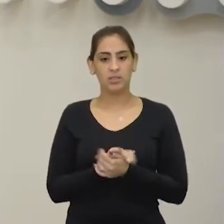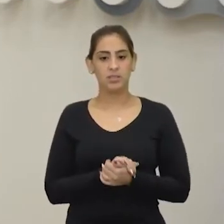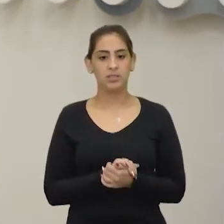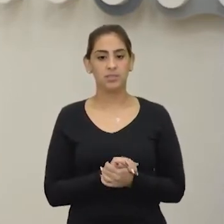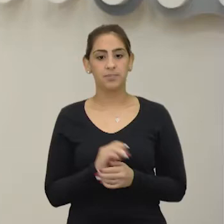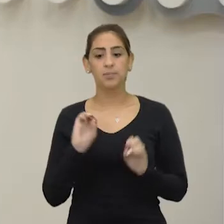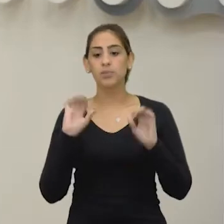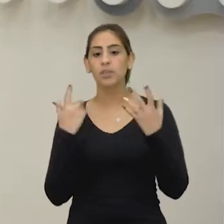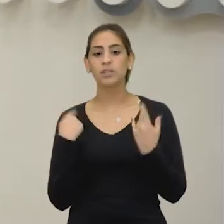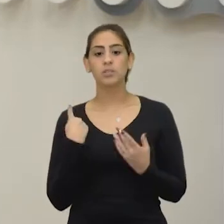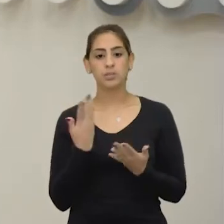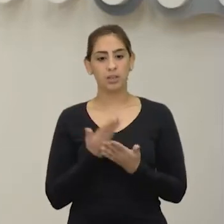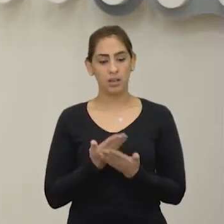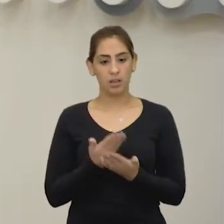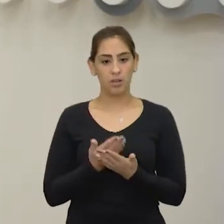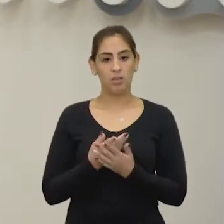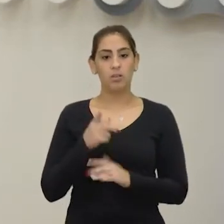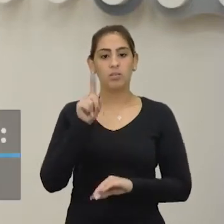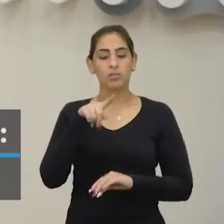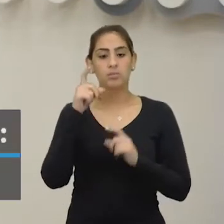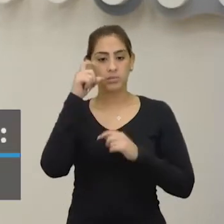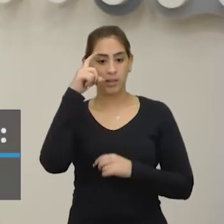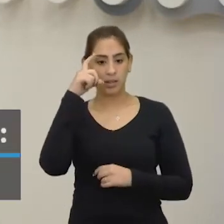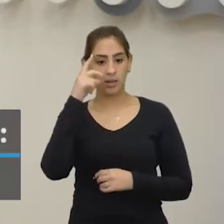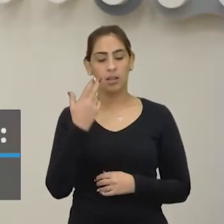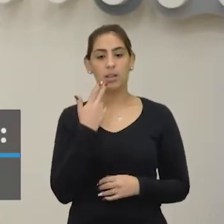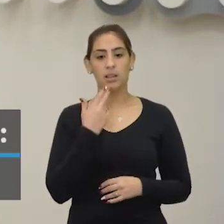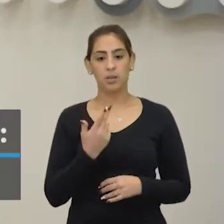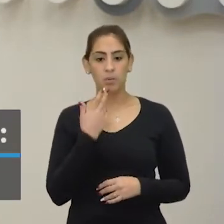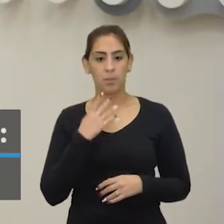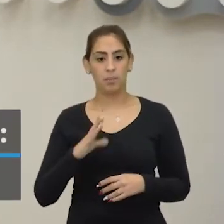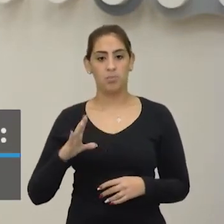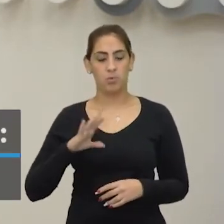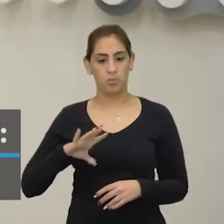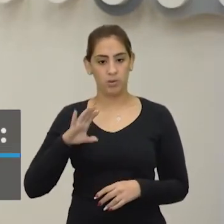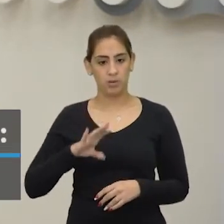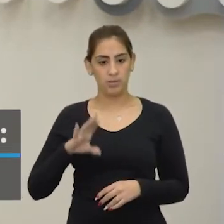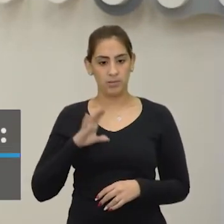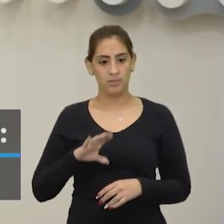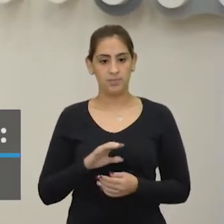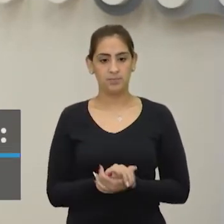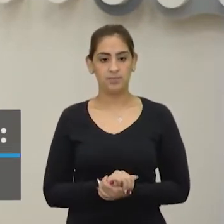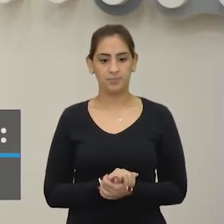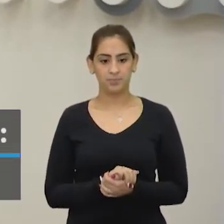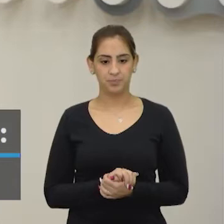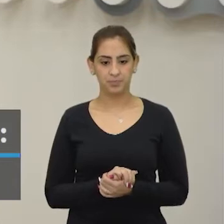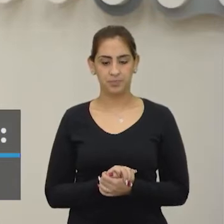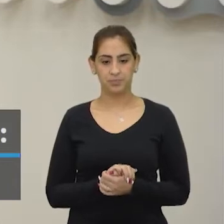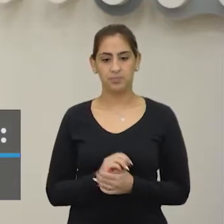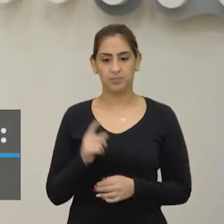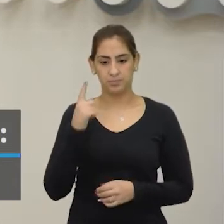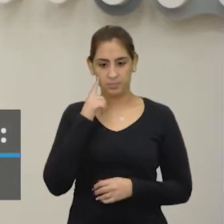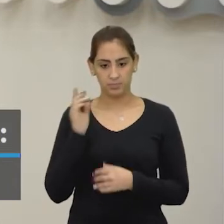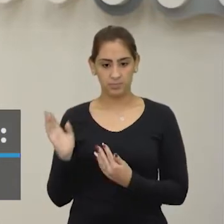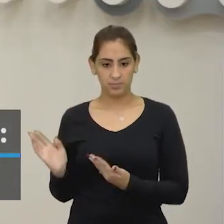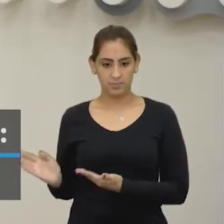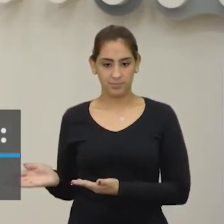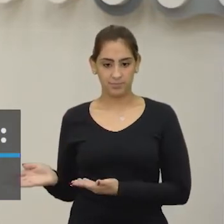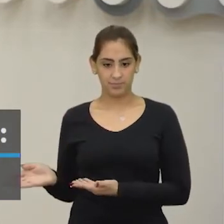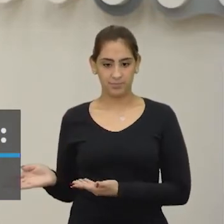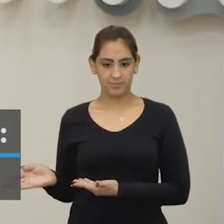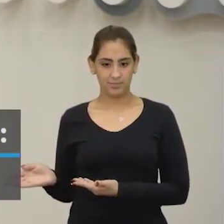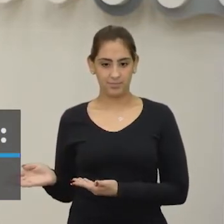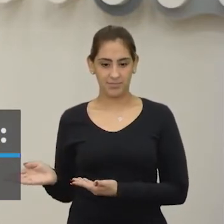nas nossas aulas lá no nosso Instagram, Língua Portuguesa, CMSP_EM. Será um prazer falar com você.